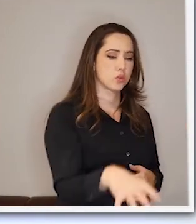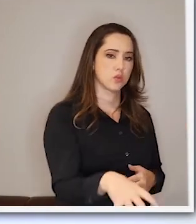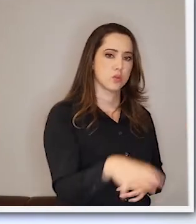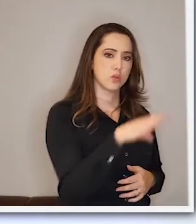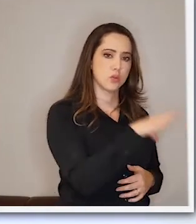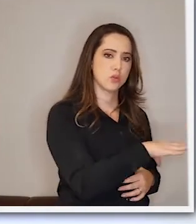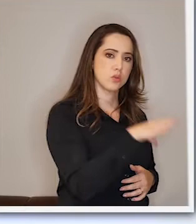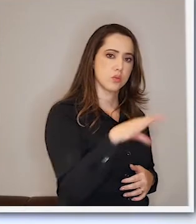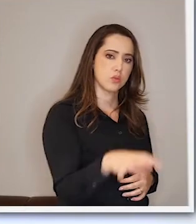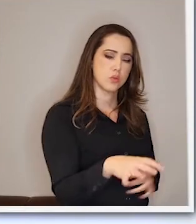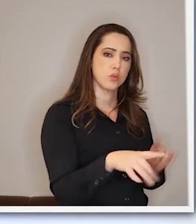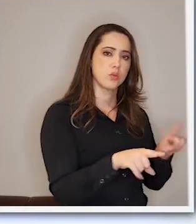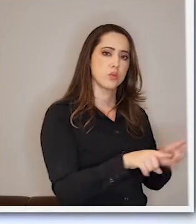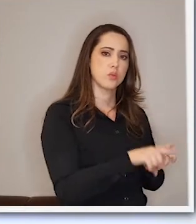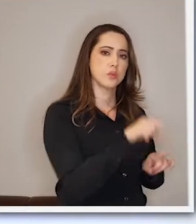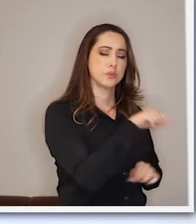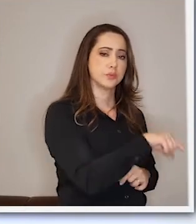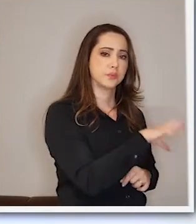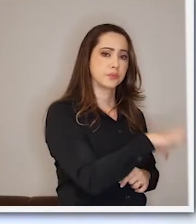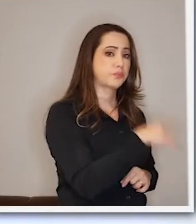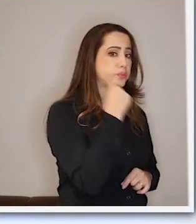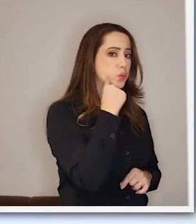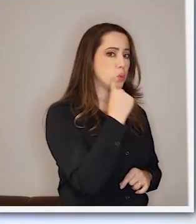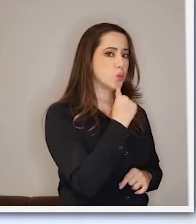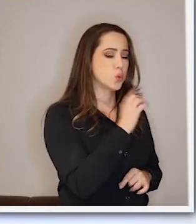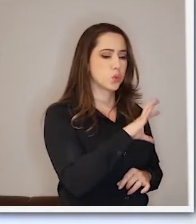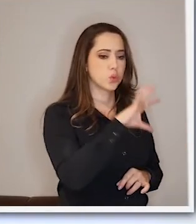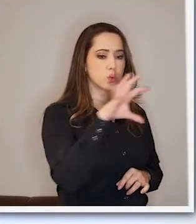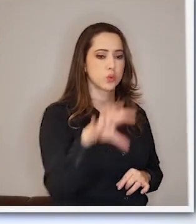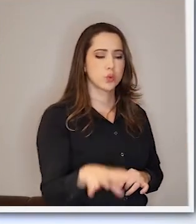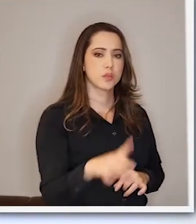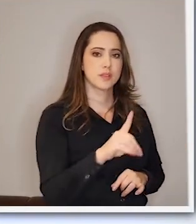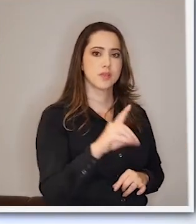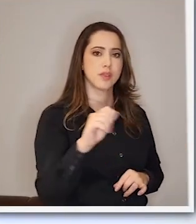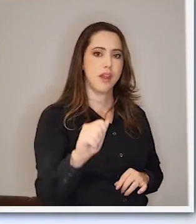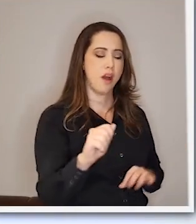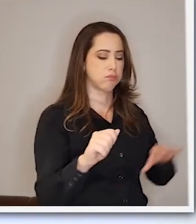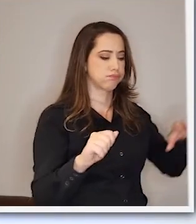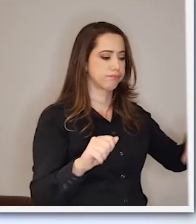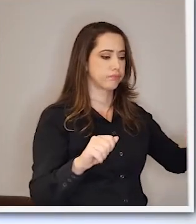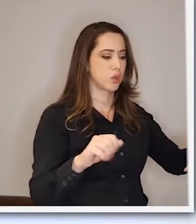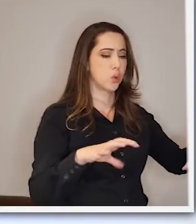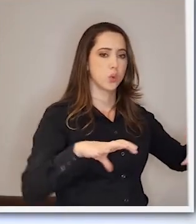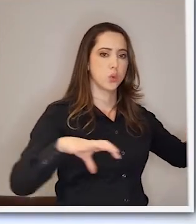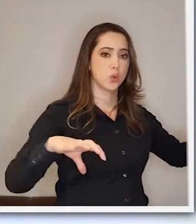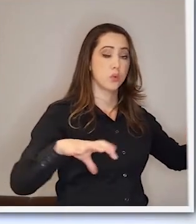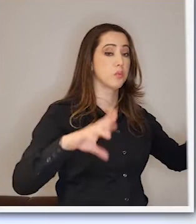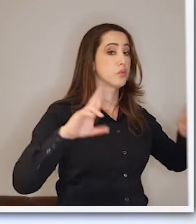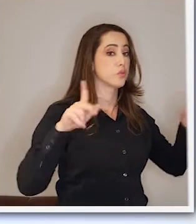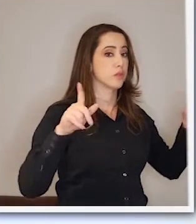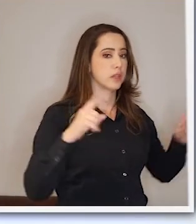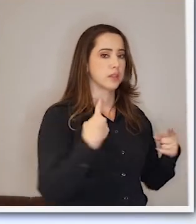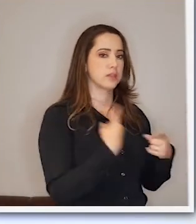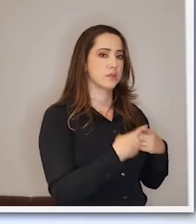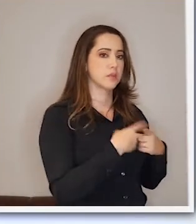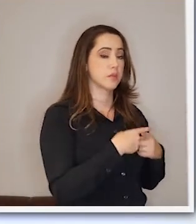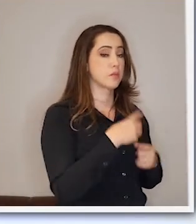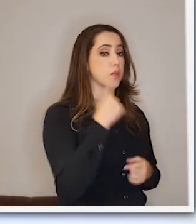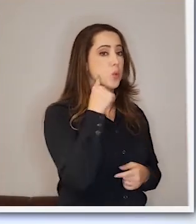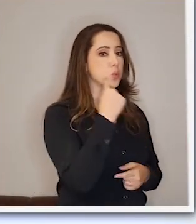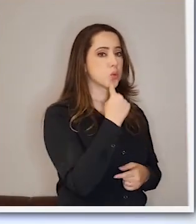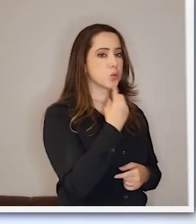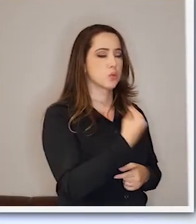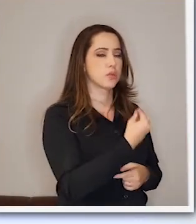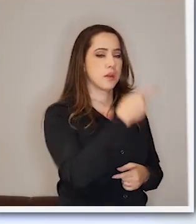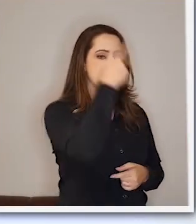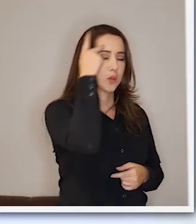dois grupos de pessoas com disacusia, o nome técnico, disacusia, ou seja, quem não ouve, os surdos e os deficientes auditivos.